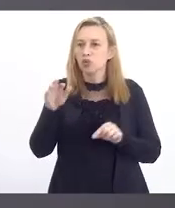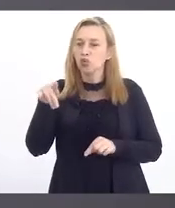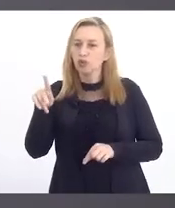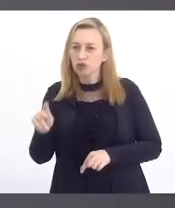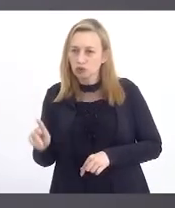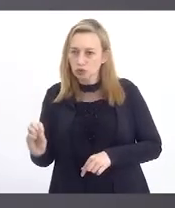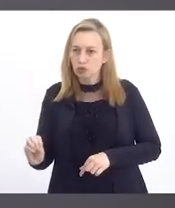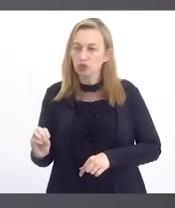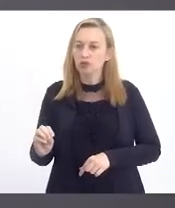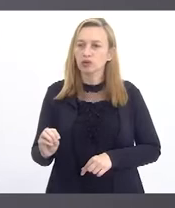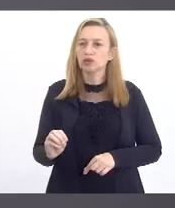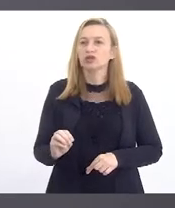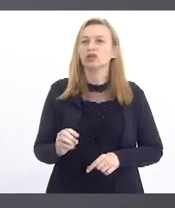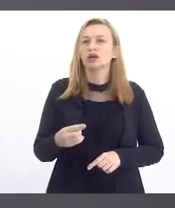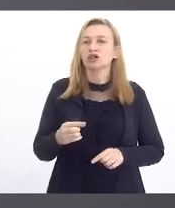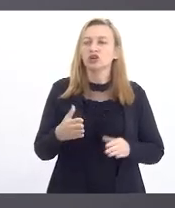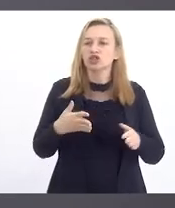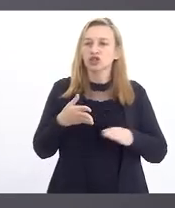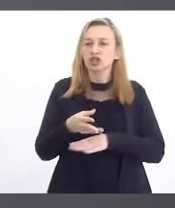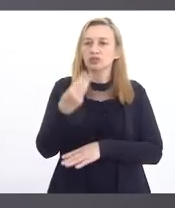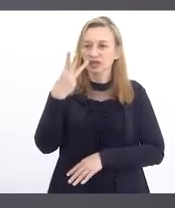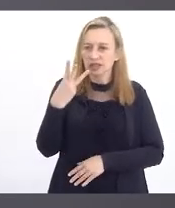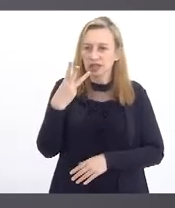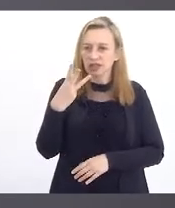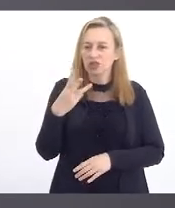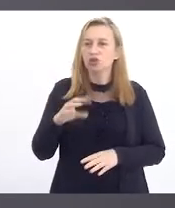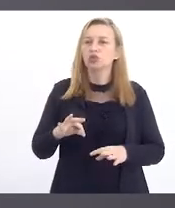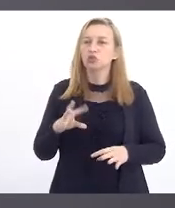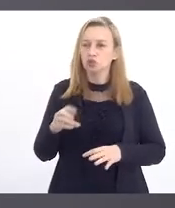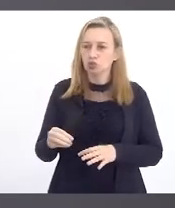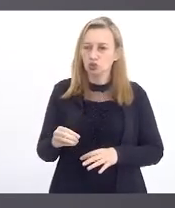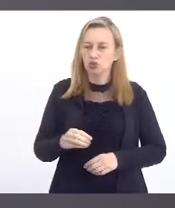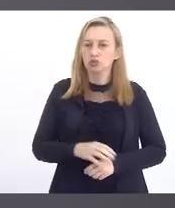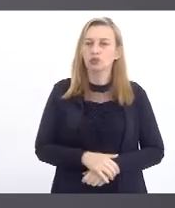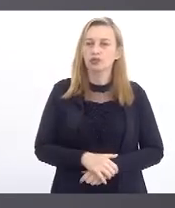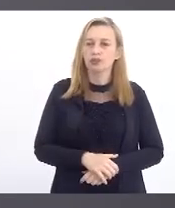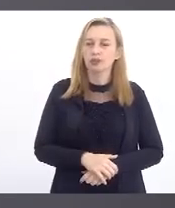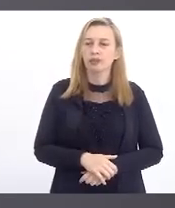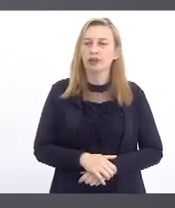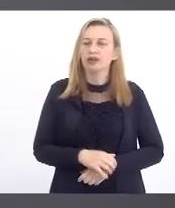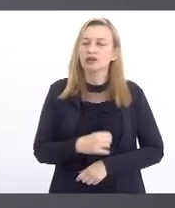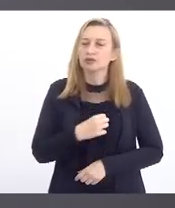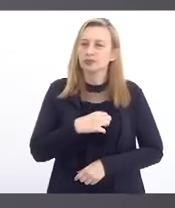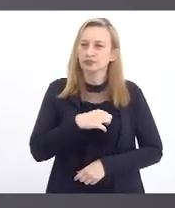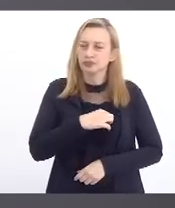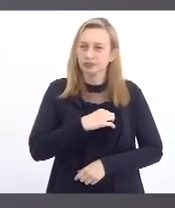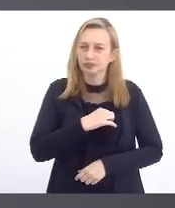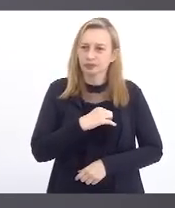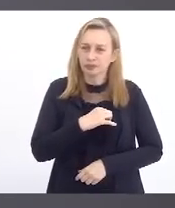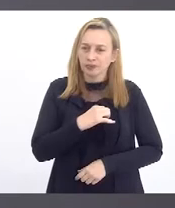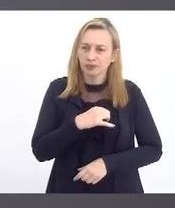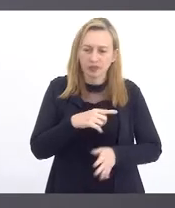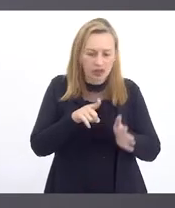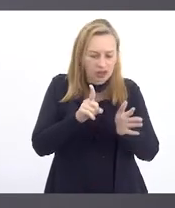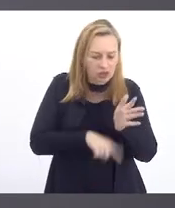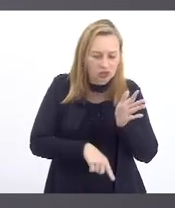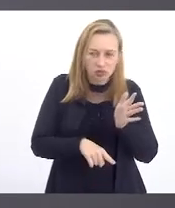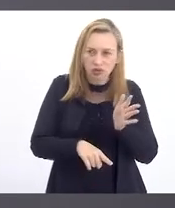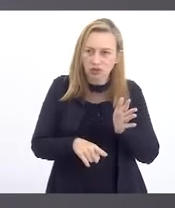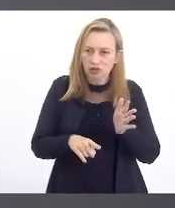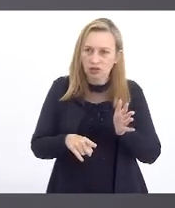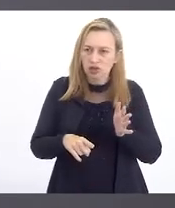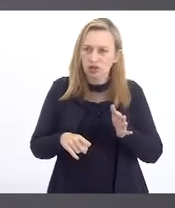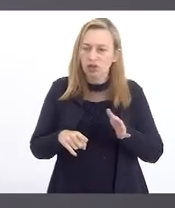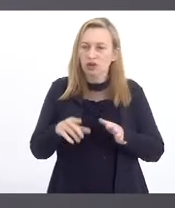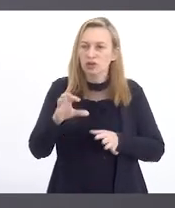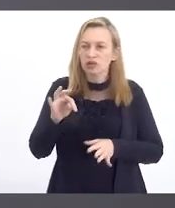em modelagem hidráulica e hidrodinâmica da lagoa, né? Que tem tanto a diminuição da concentração de